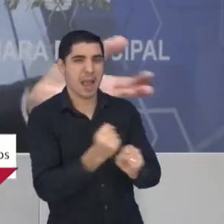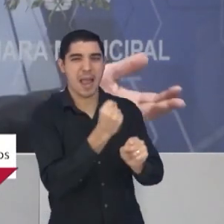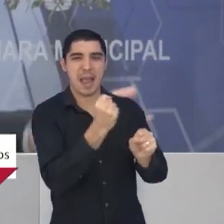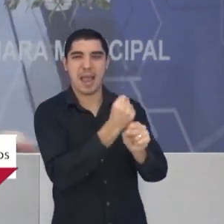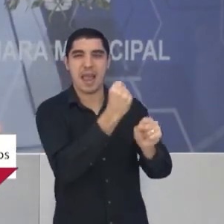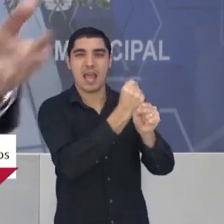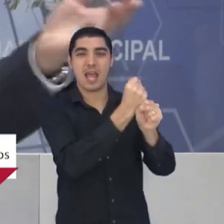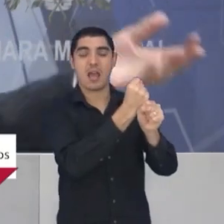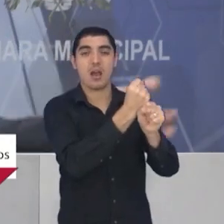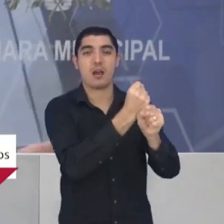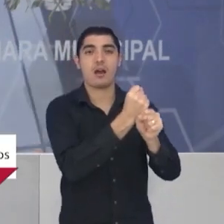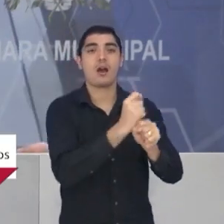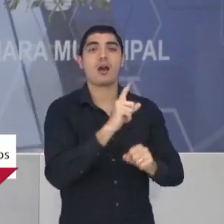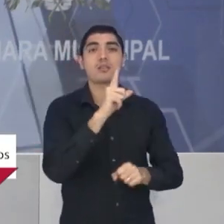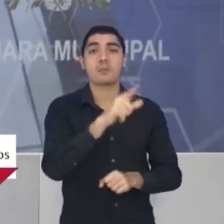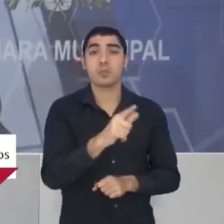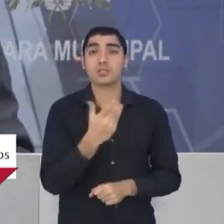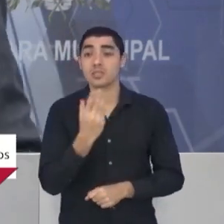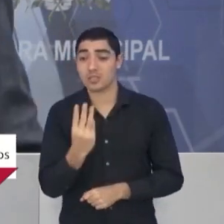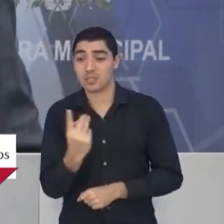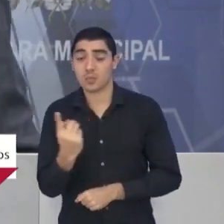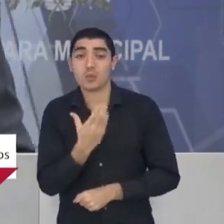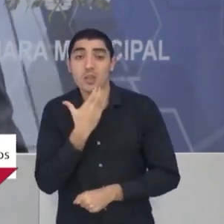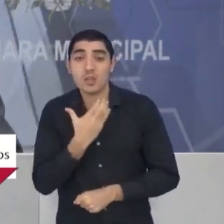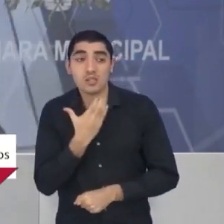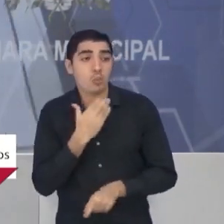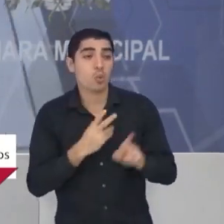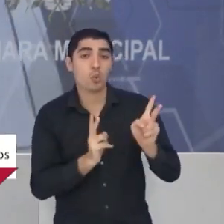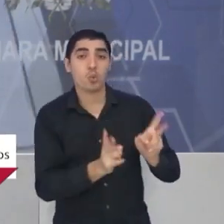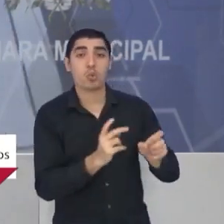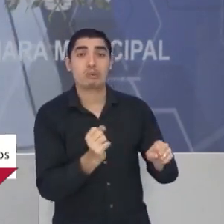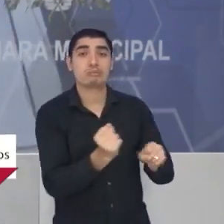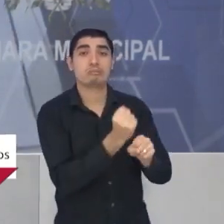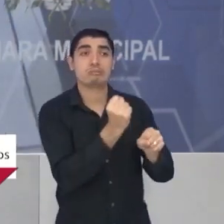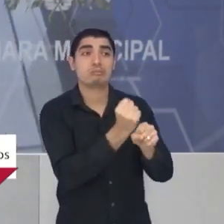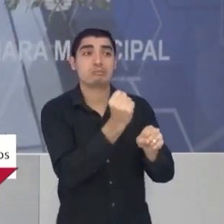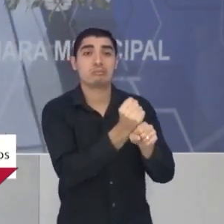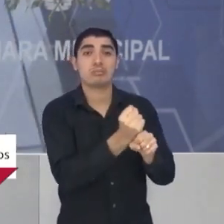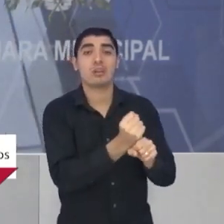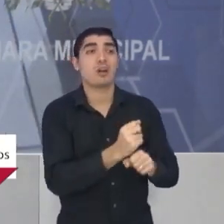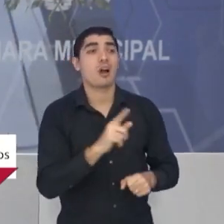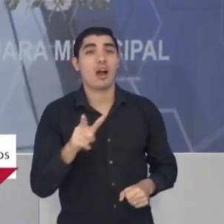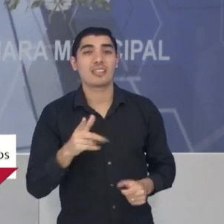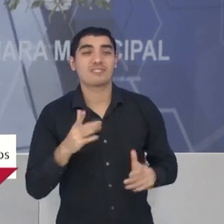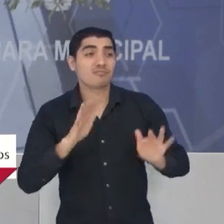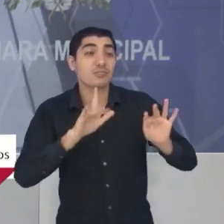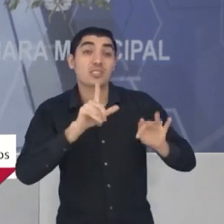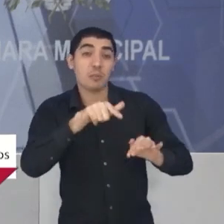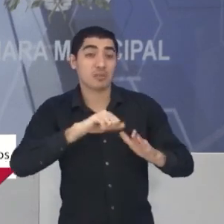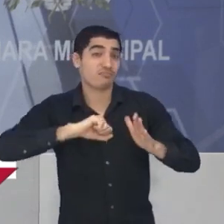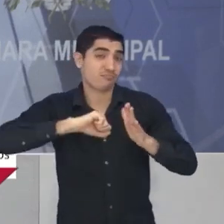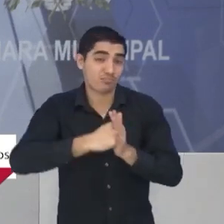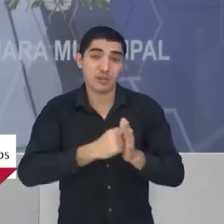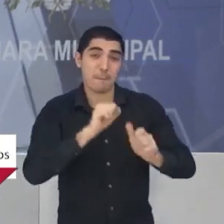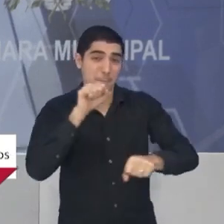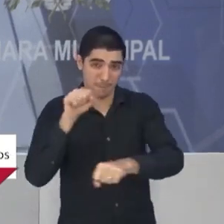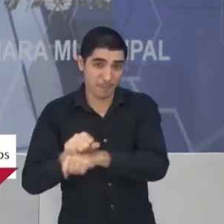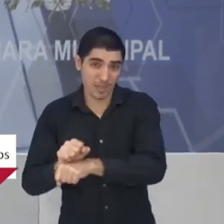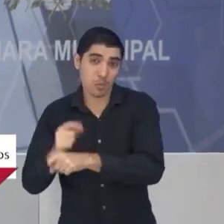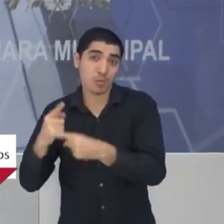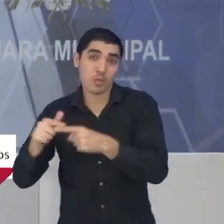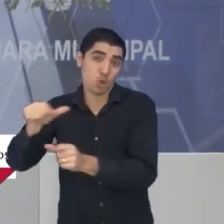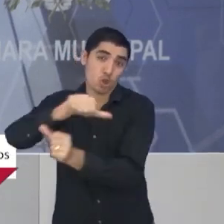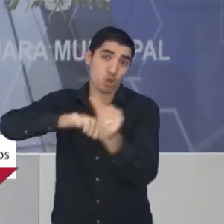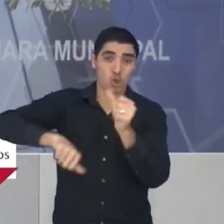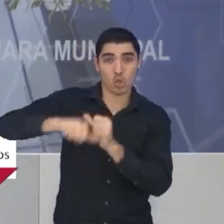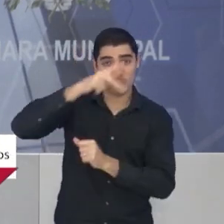branco lá que né ninguém ninguém consegue encarar pra frente é esse o sentido da